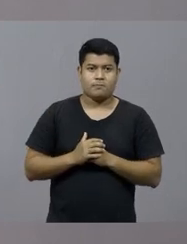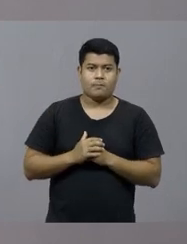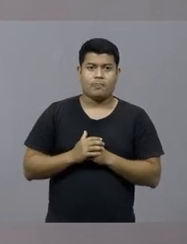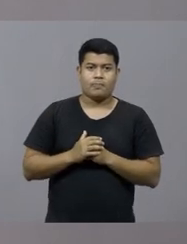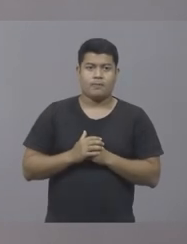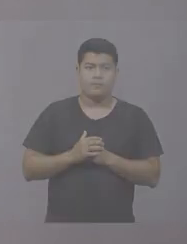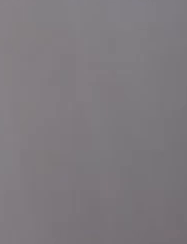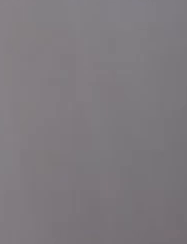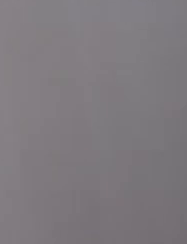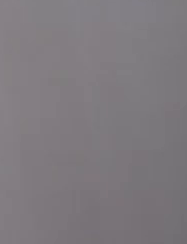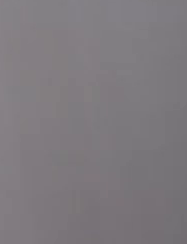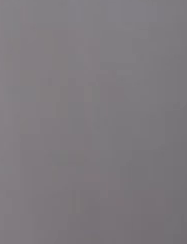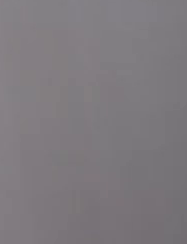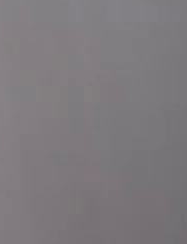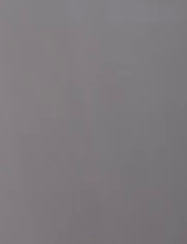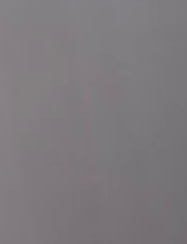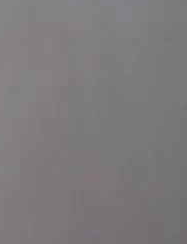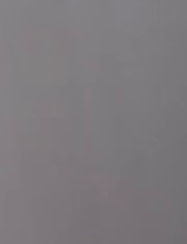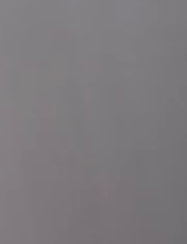Peninha.